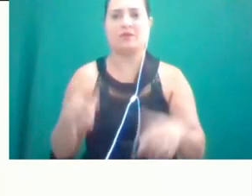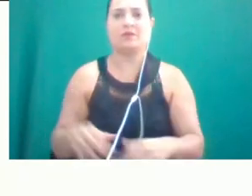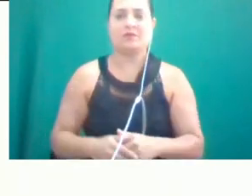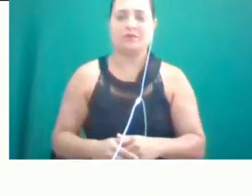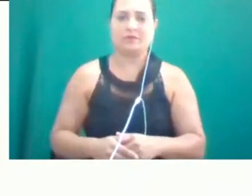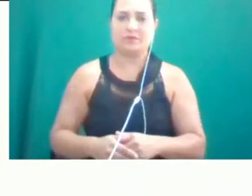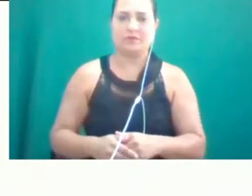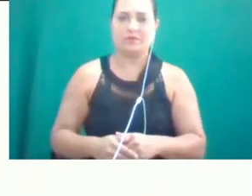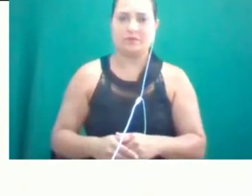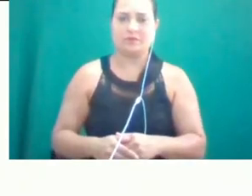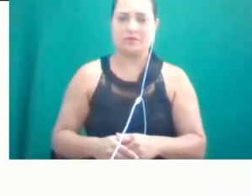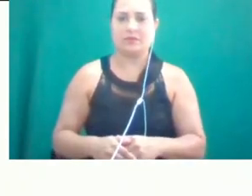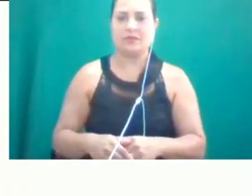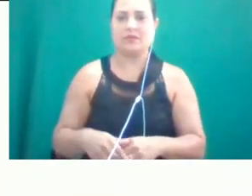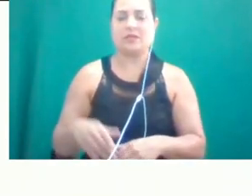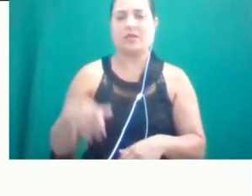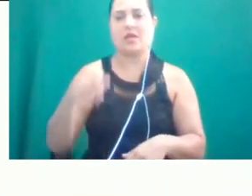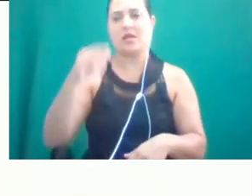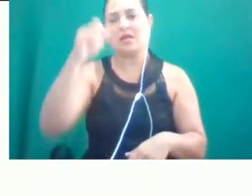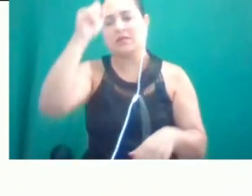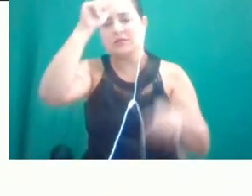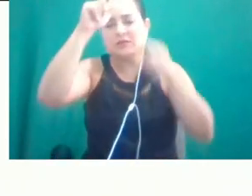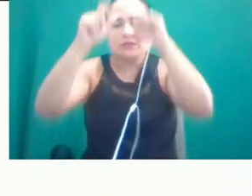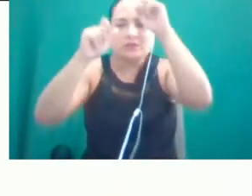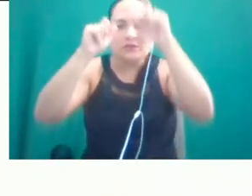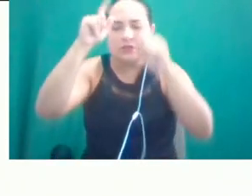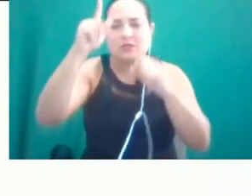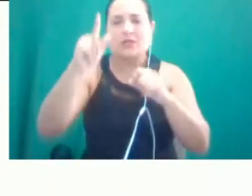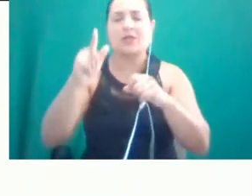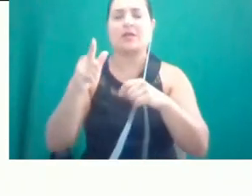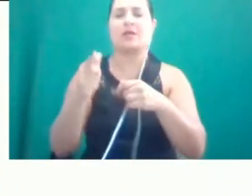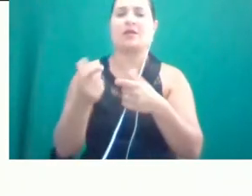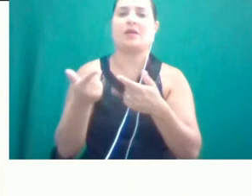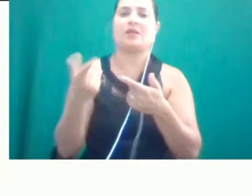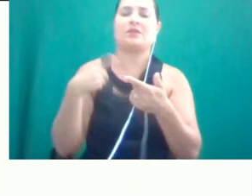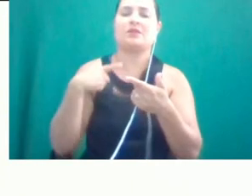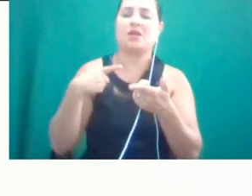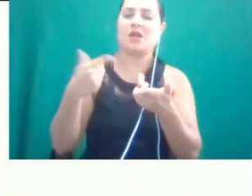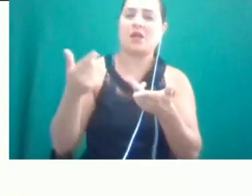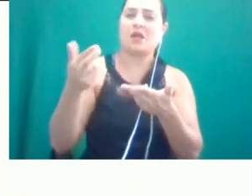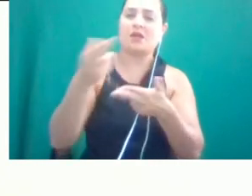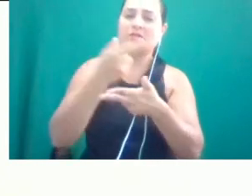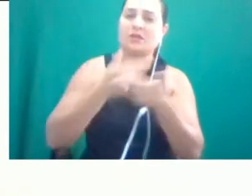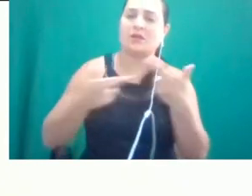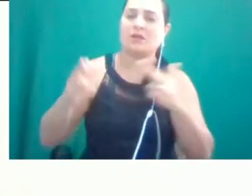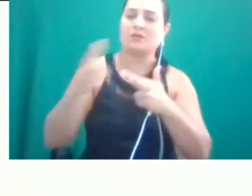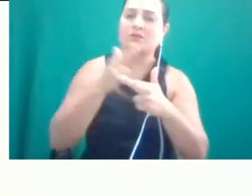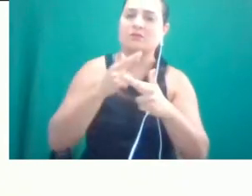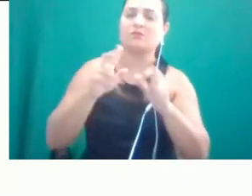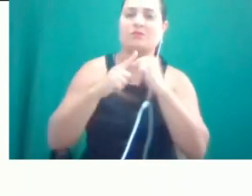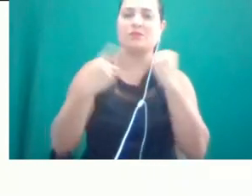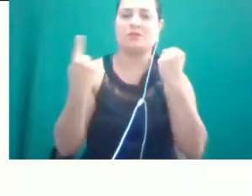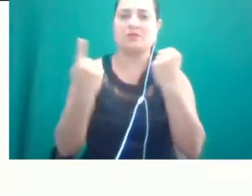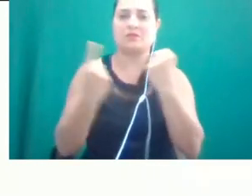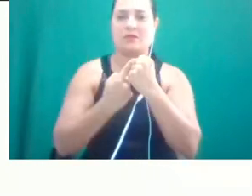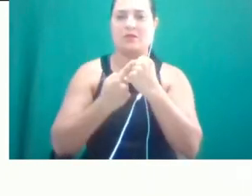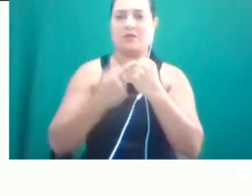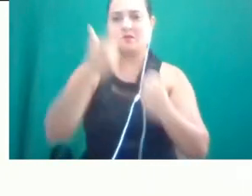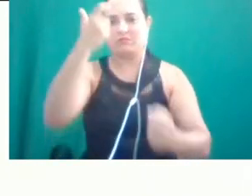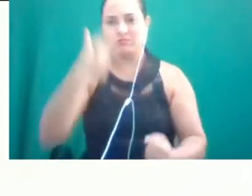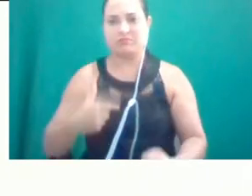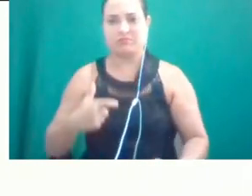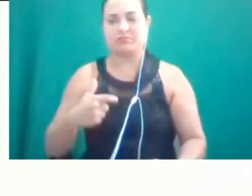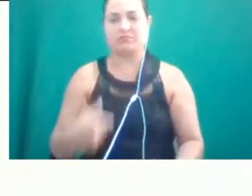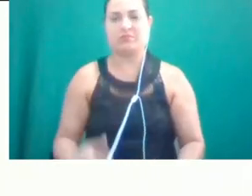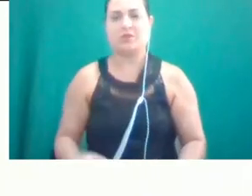minha profissão, na aplicação da ciência, de maneira racional, fazendo dela um instrumento atuante no